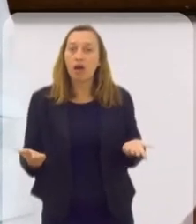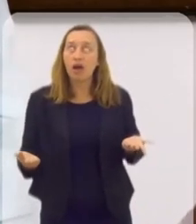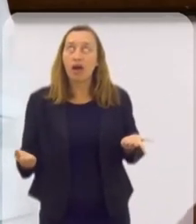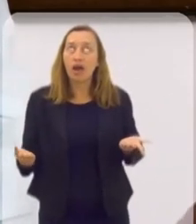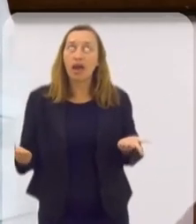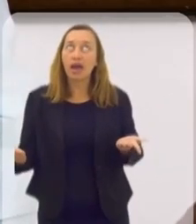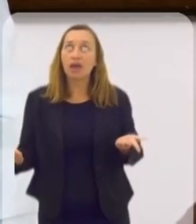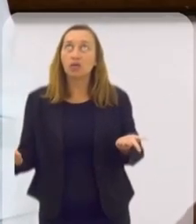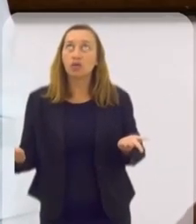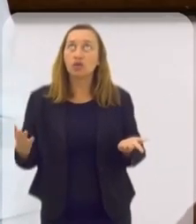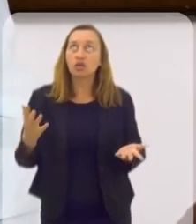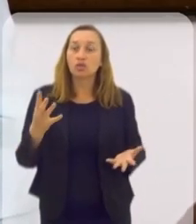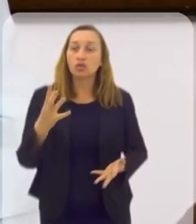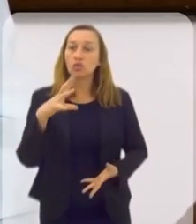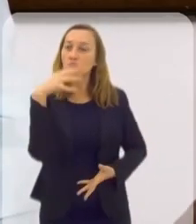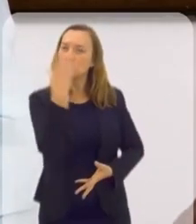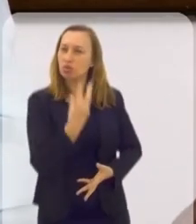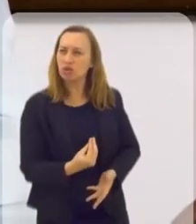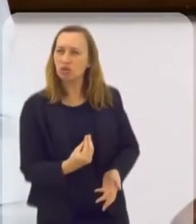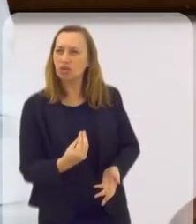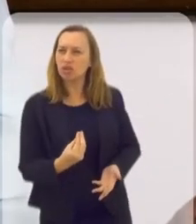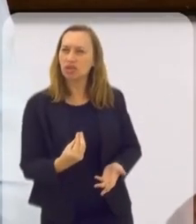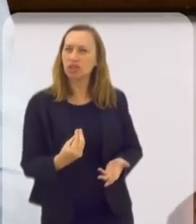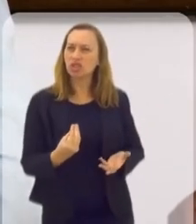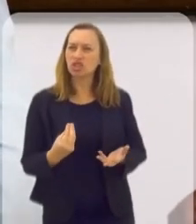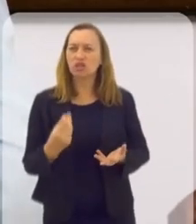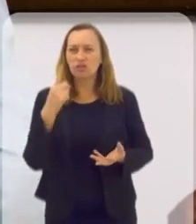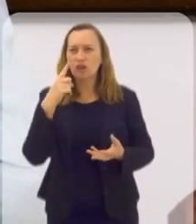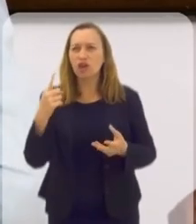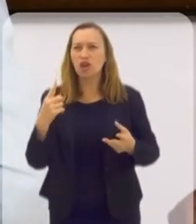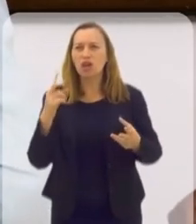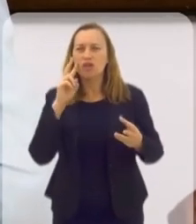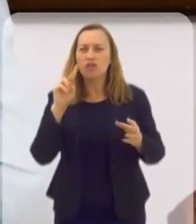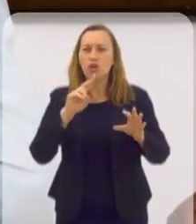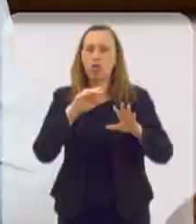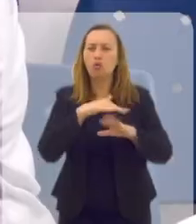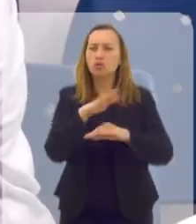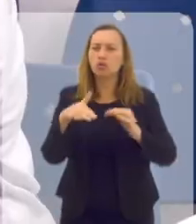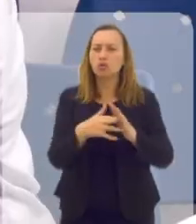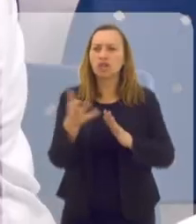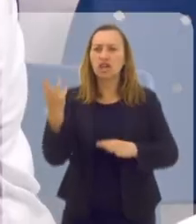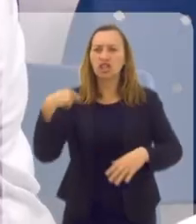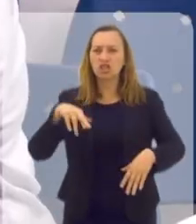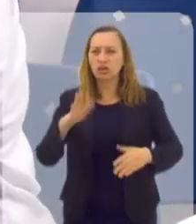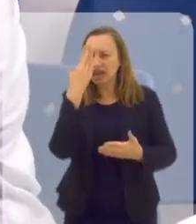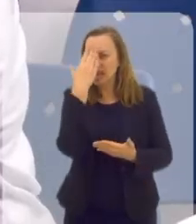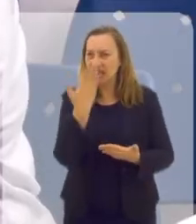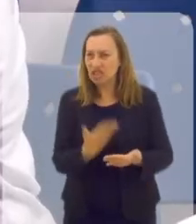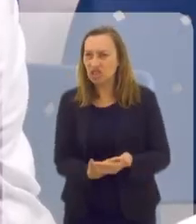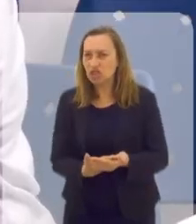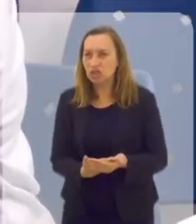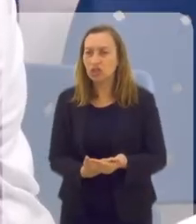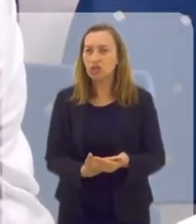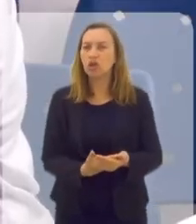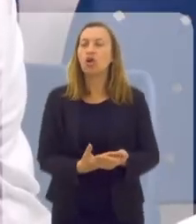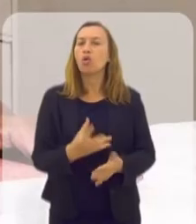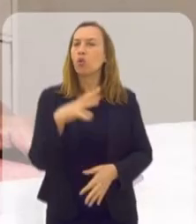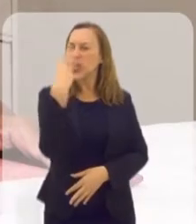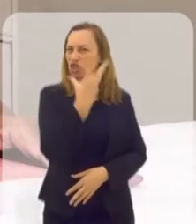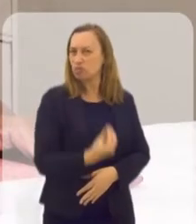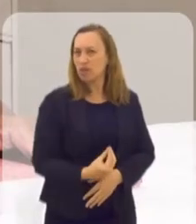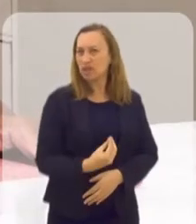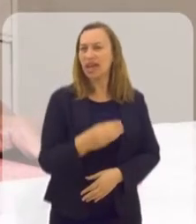Então, o espiritualista a gente considera como tudo, todas as religiões que acreditam na O vida após a espírita morte.